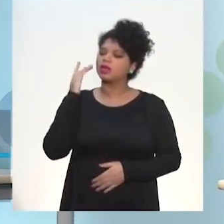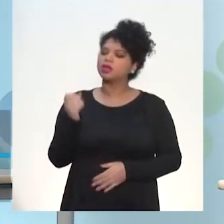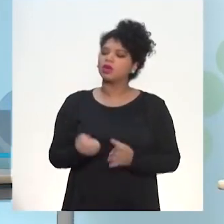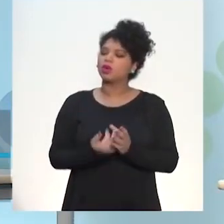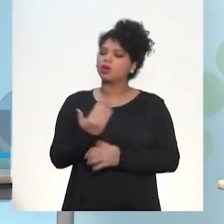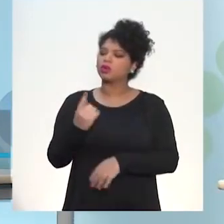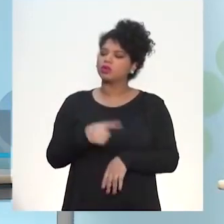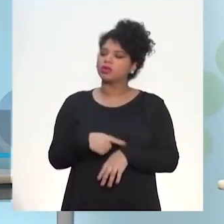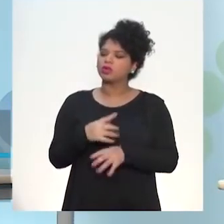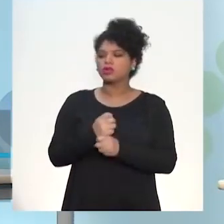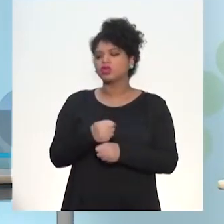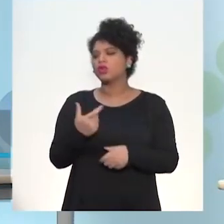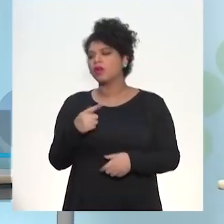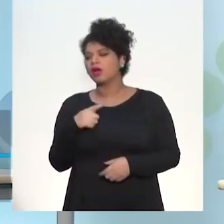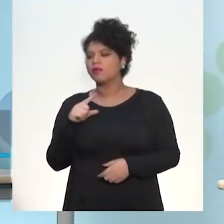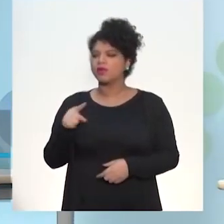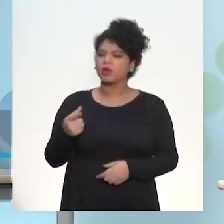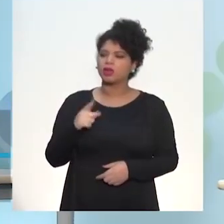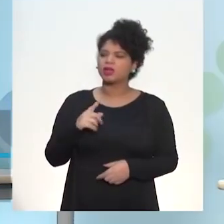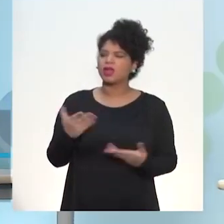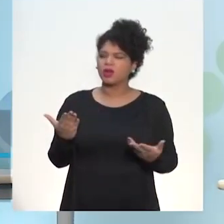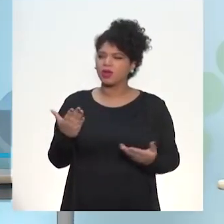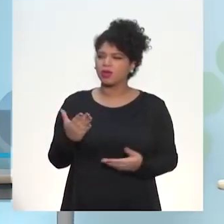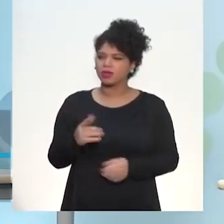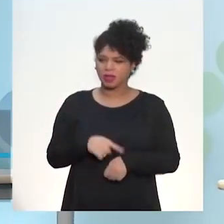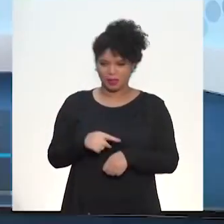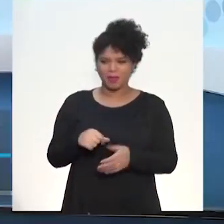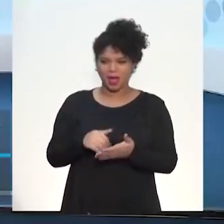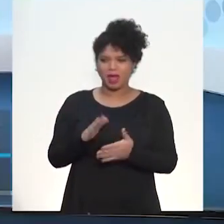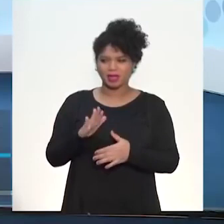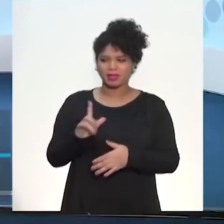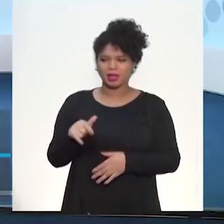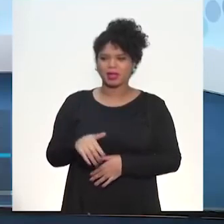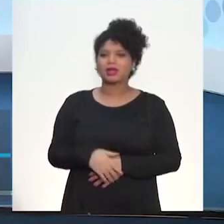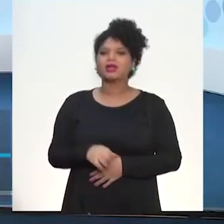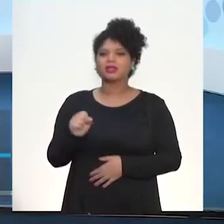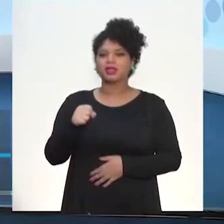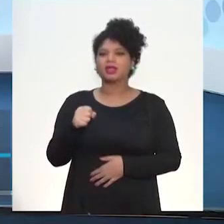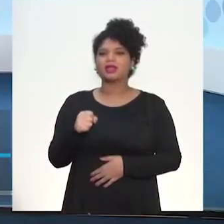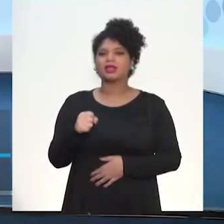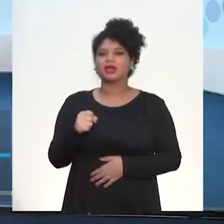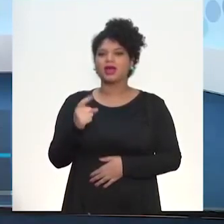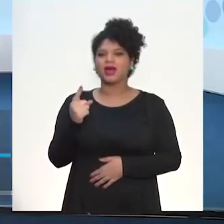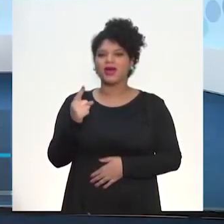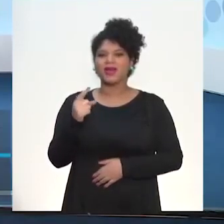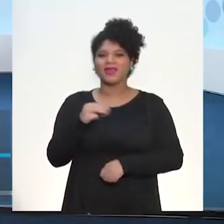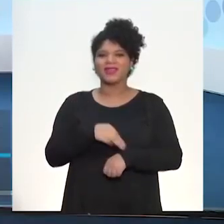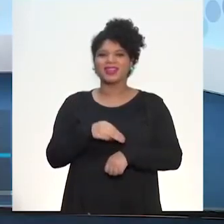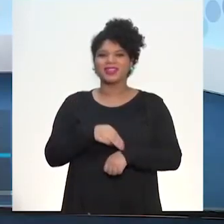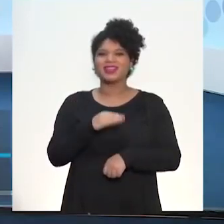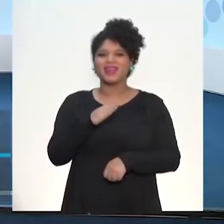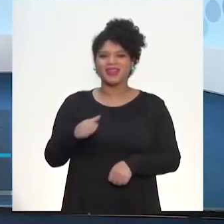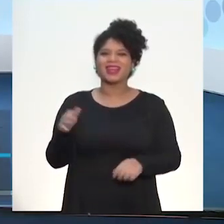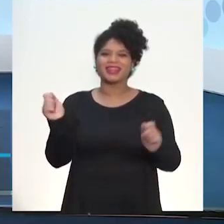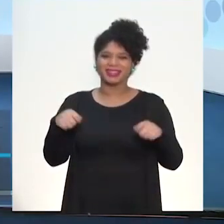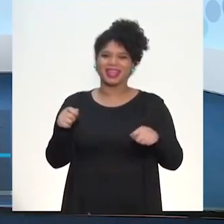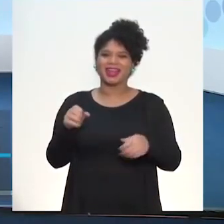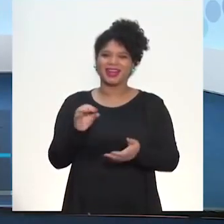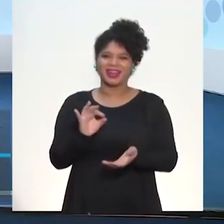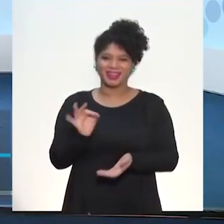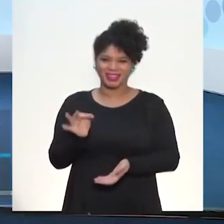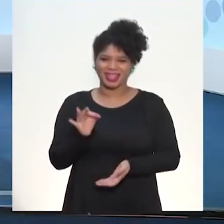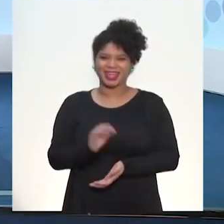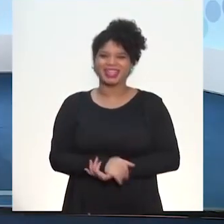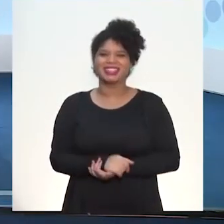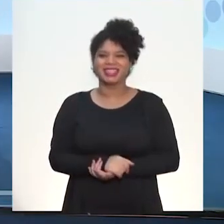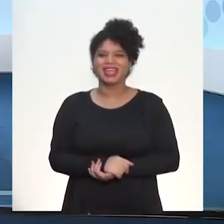eles vão ter que fazer uma continha, tem um número com vírgula aí, vai dar um tempinho maior, né? Sim, vou dar 1 minuto e meio. Ah, bom, 1 minuto e meio, vai. Então, 1 minuto e